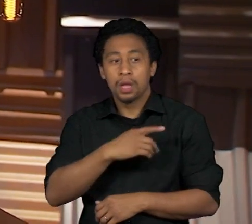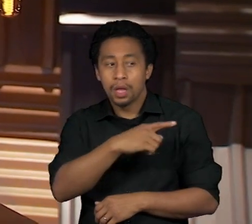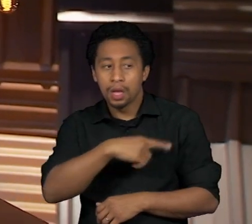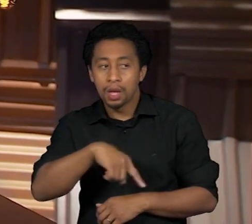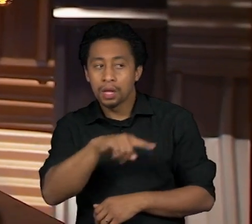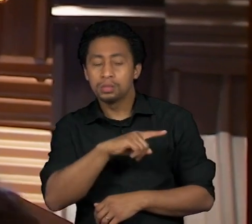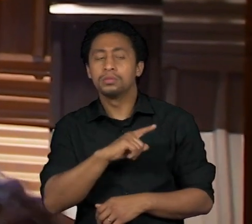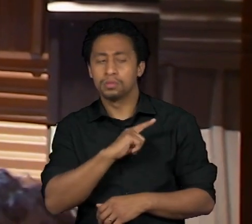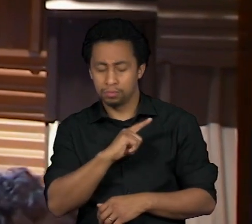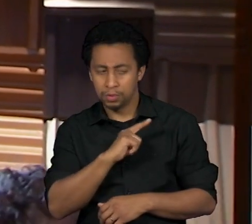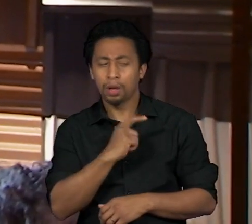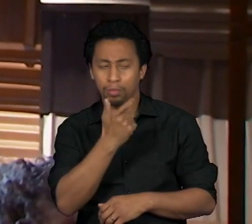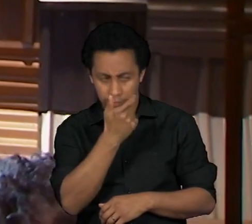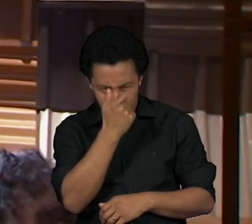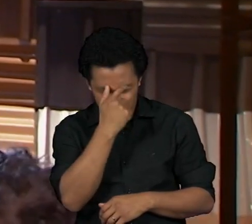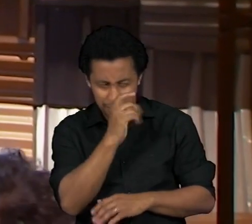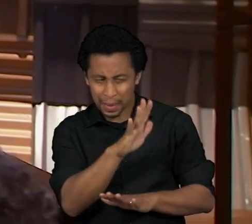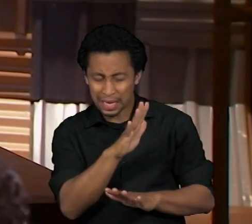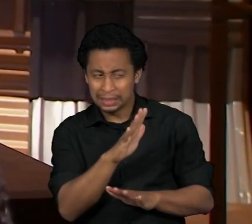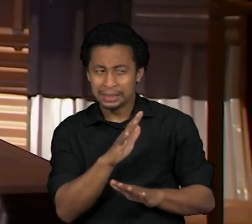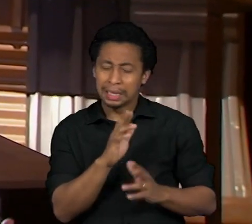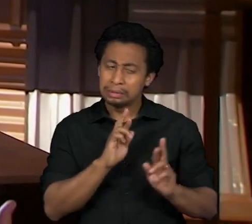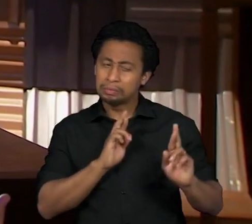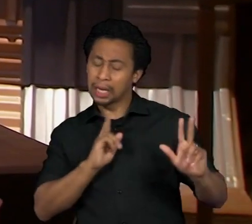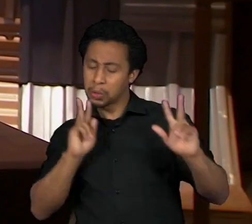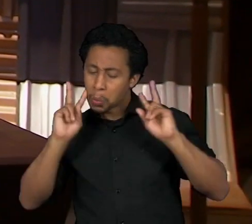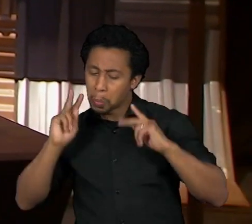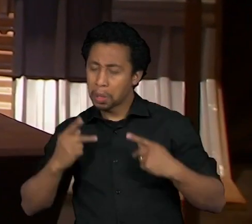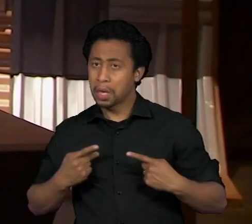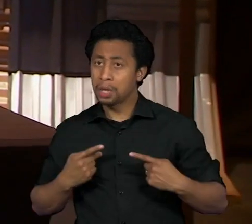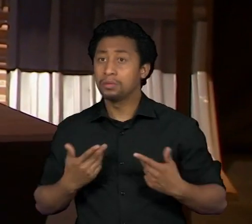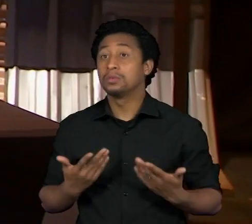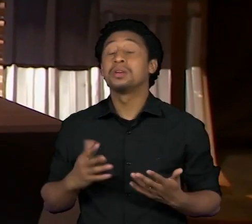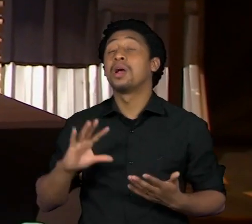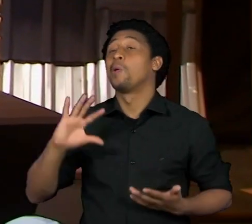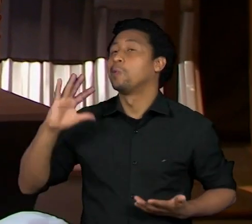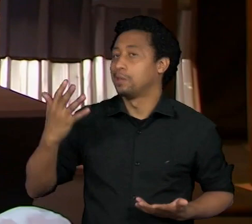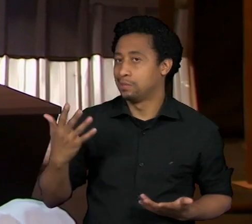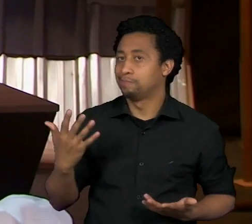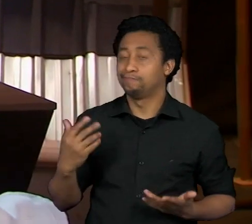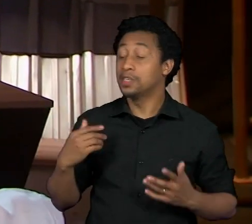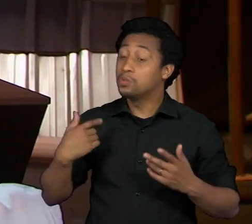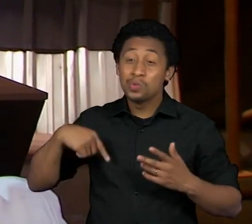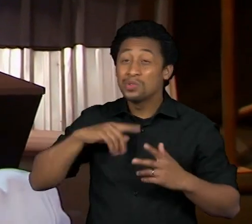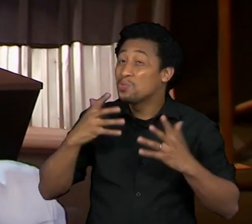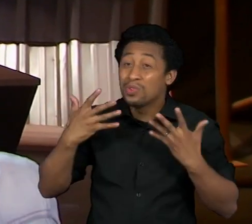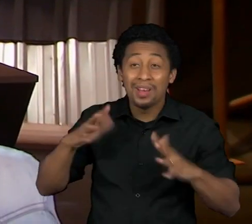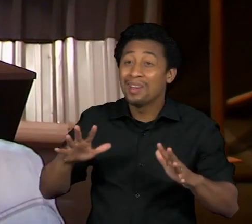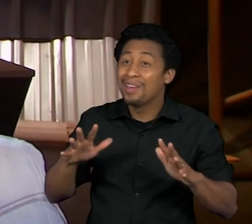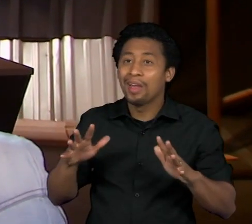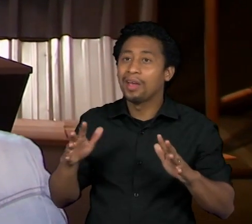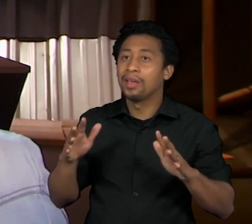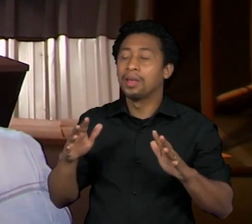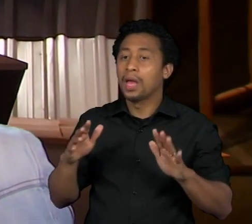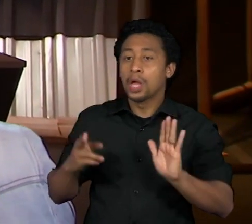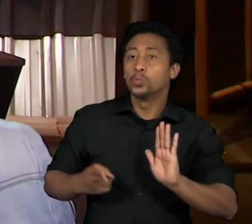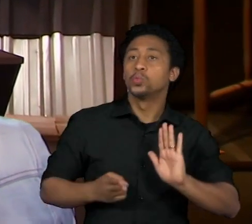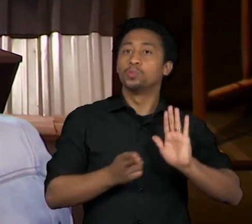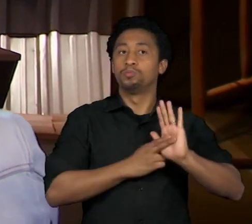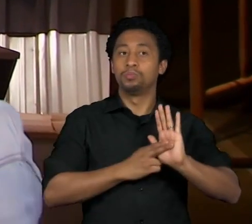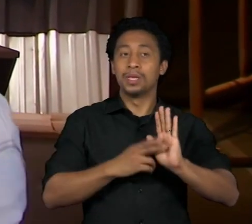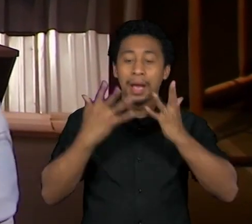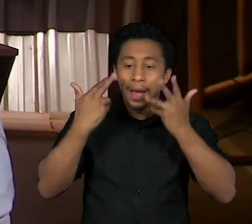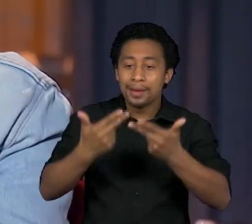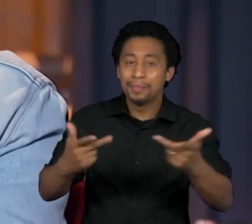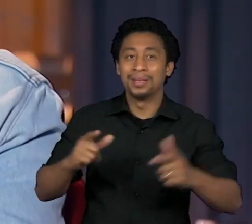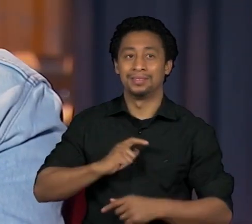de símbolo que... Então, na verdade, a gente não está a fim de olhar para os outros animais como seres sencientes, que é um termo para falar dessas